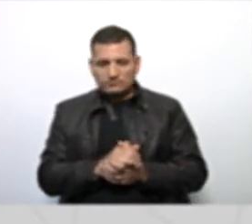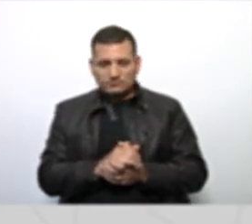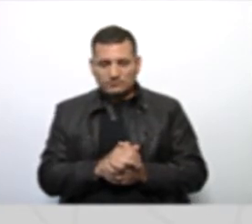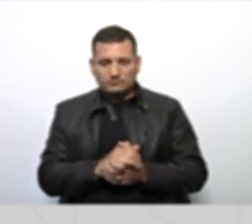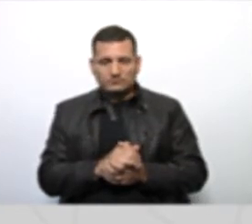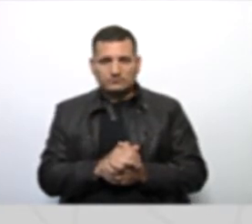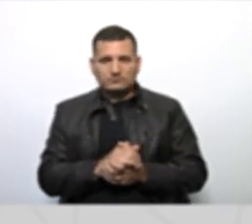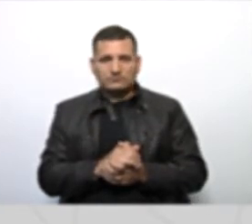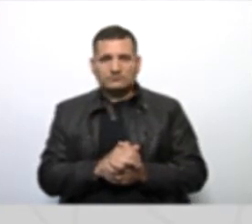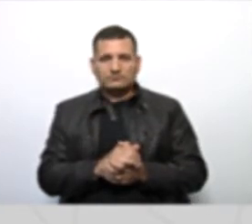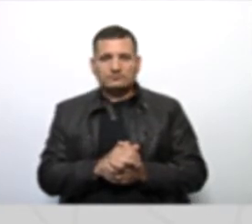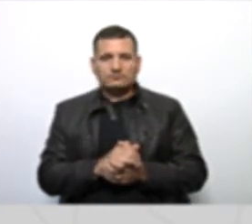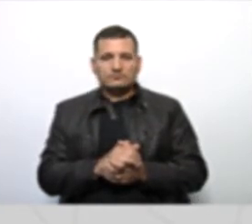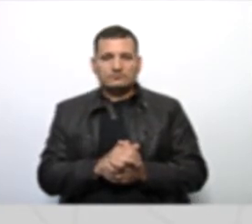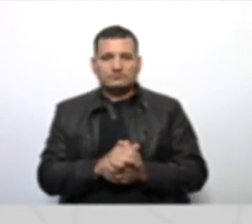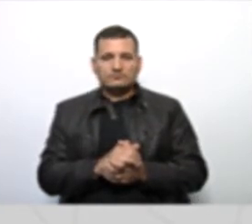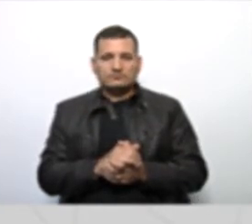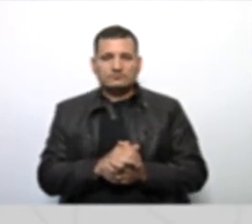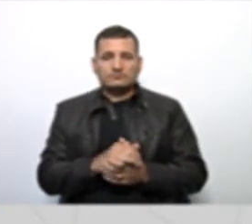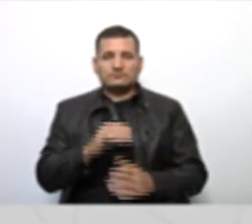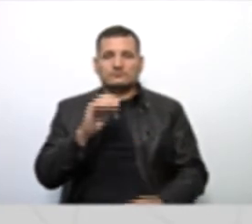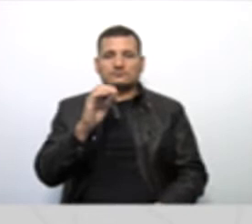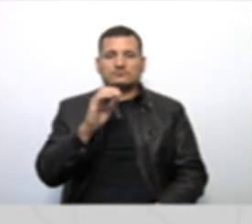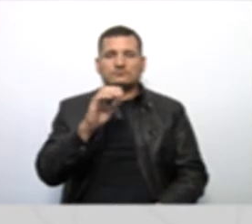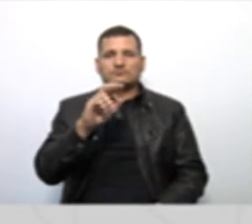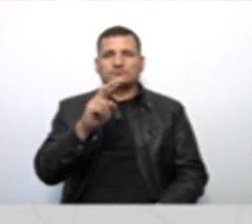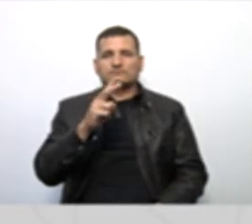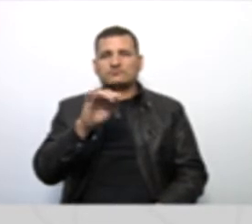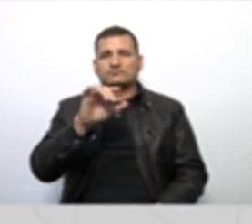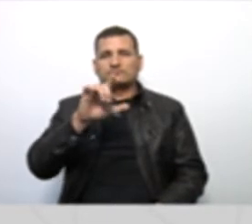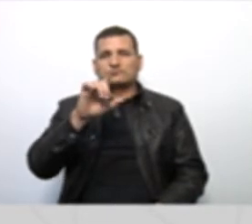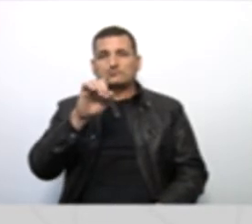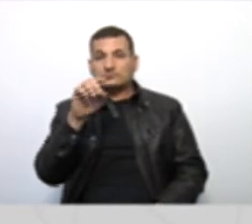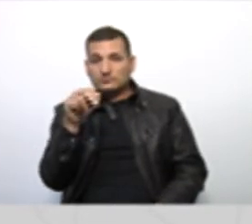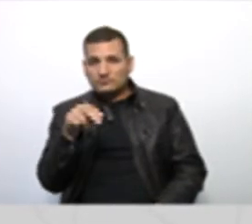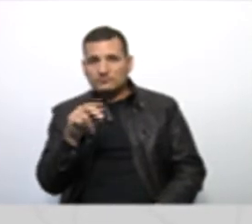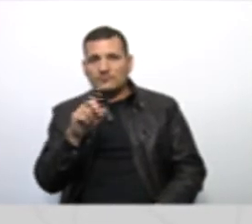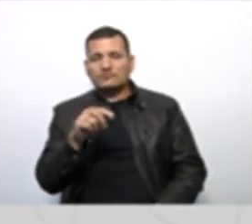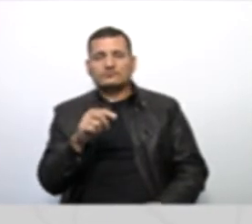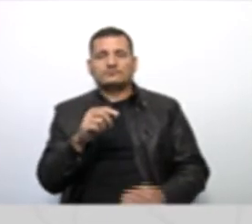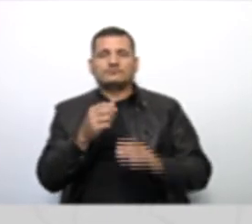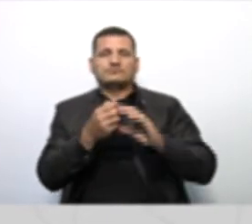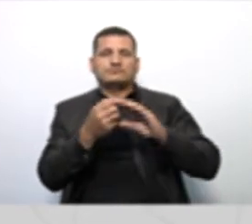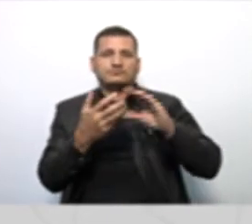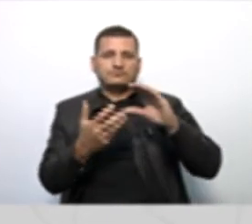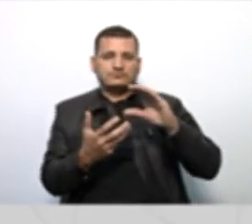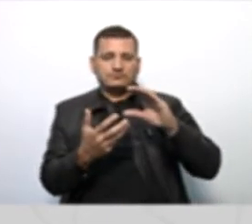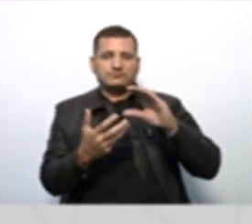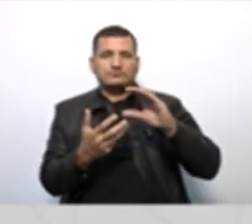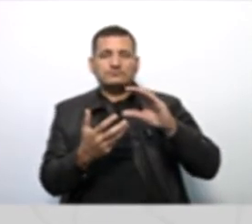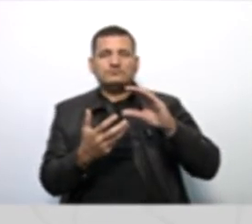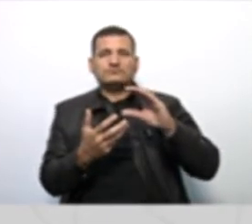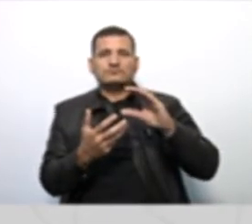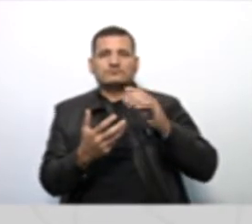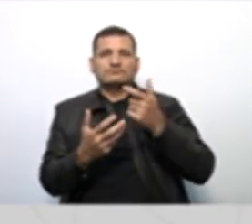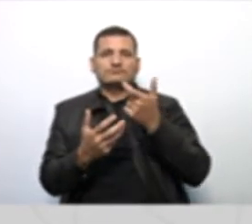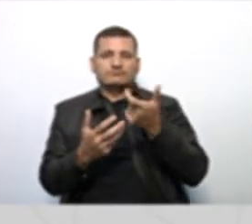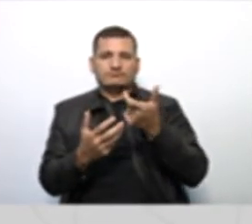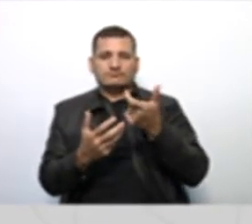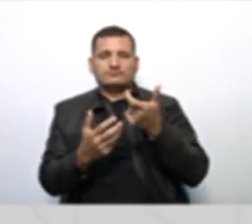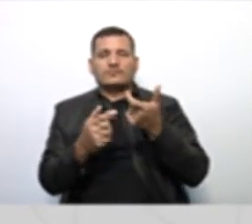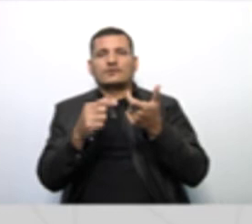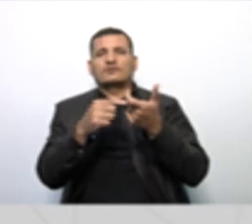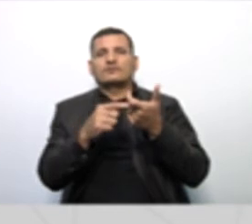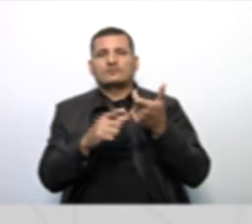todos esses Schwinder aqui são as propriedades. Então você tem uma propriedade, dentro dessa propriedade você vai